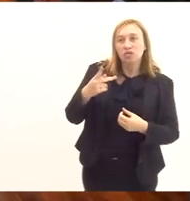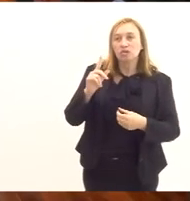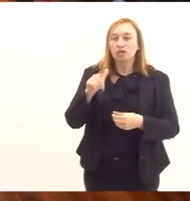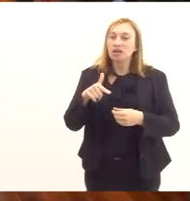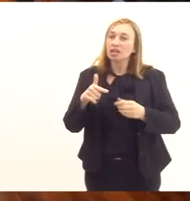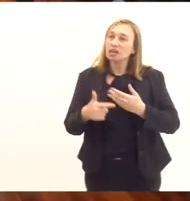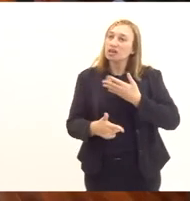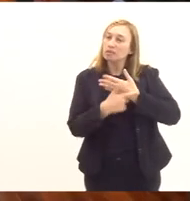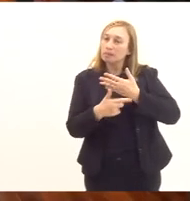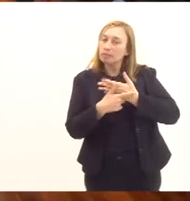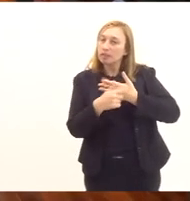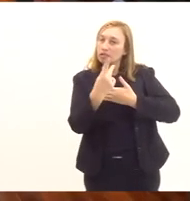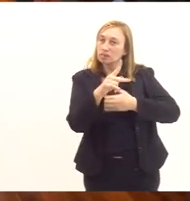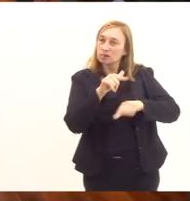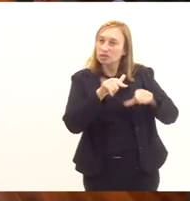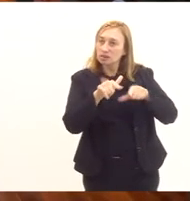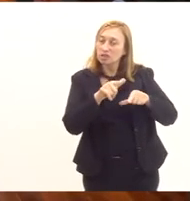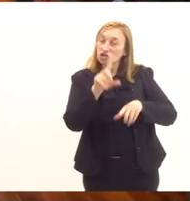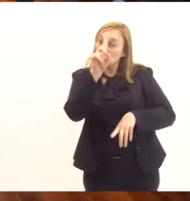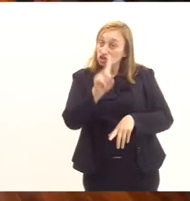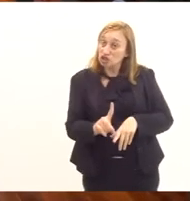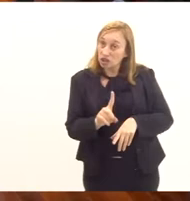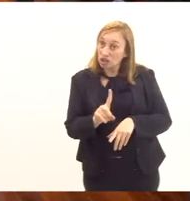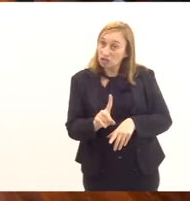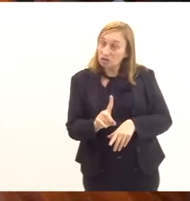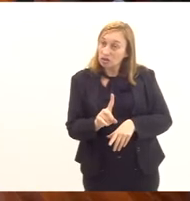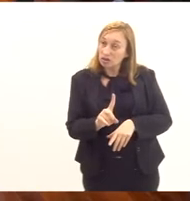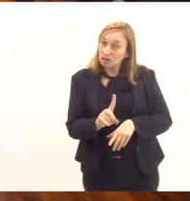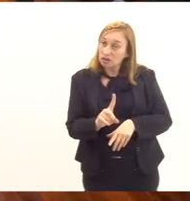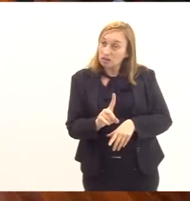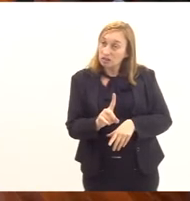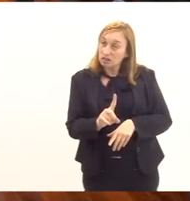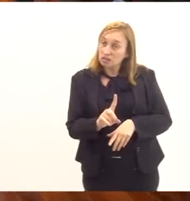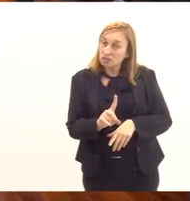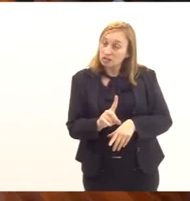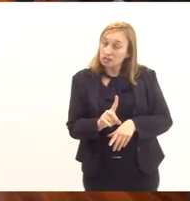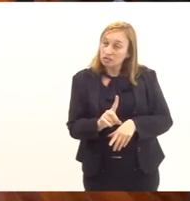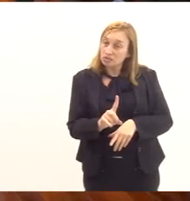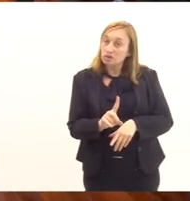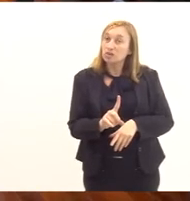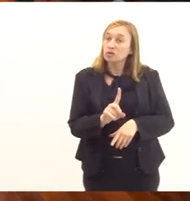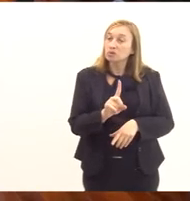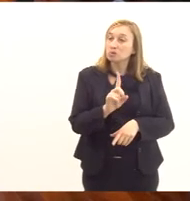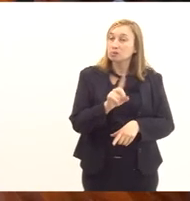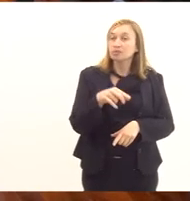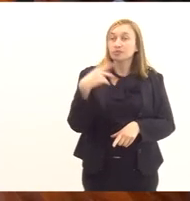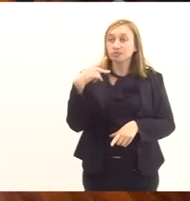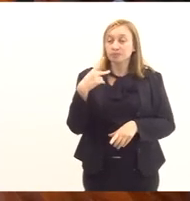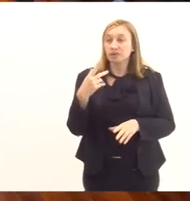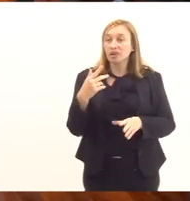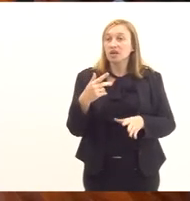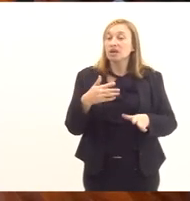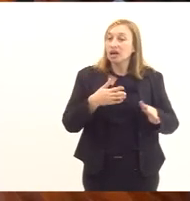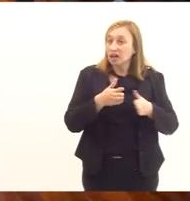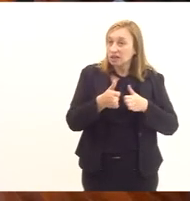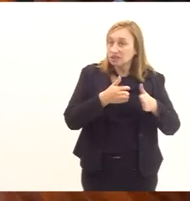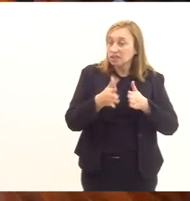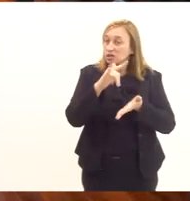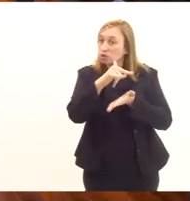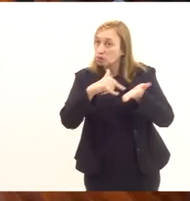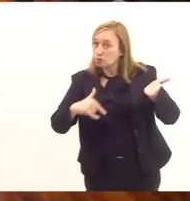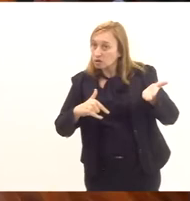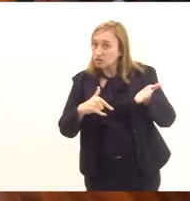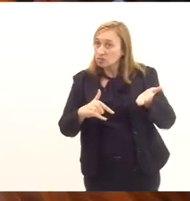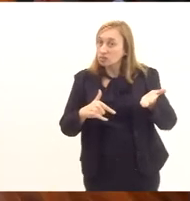do seu mandato e ele é sujeito de direitos né prerrogativas como parlamentar inclusive de ter acesso à documentação